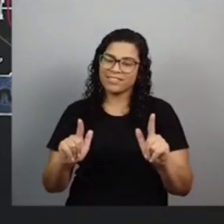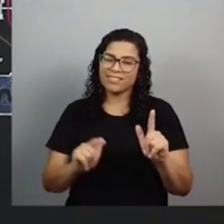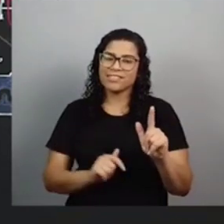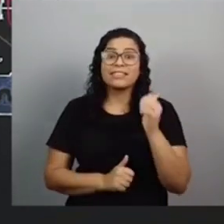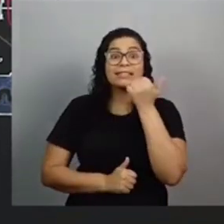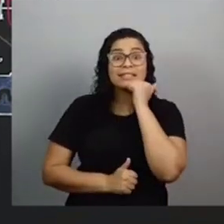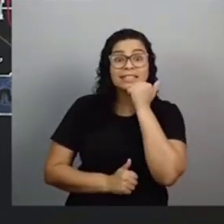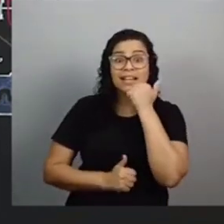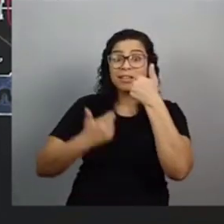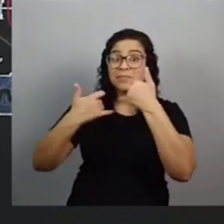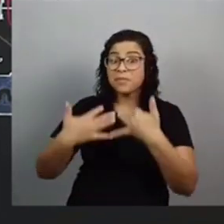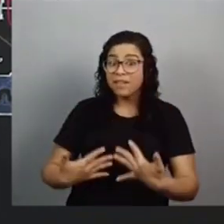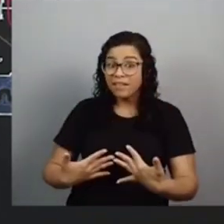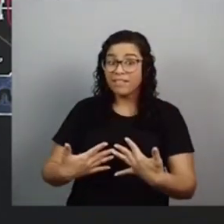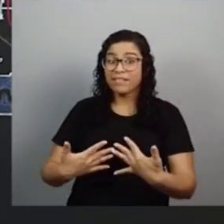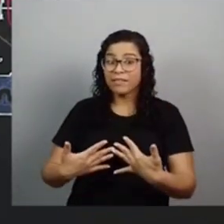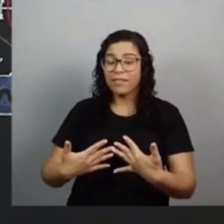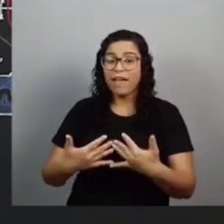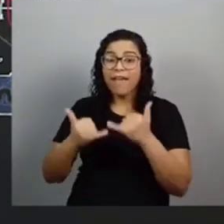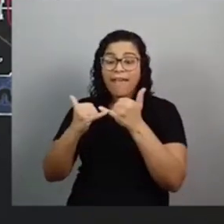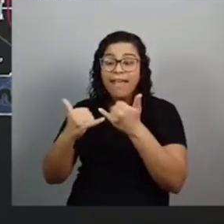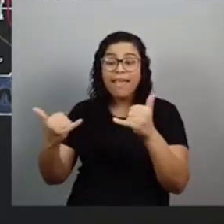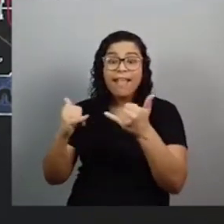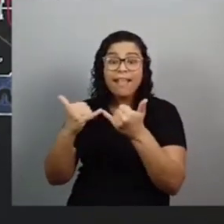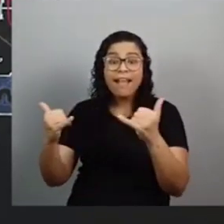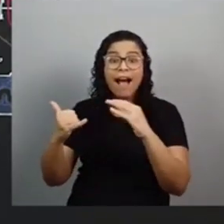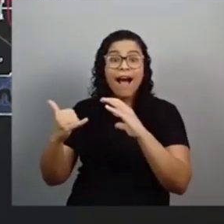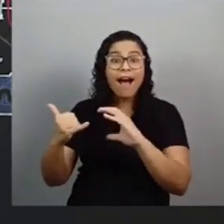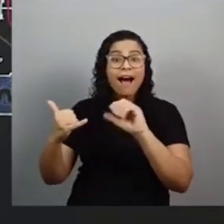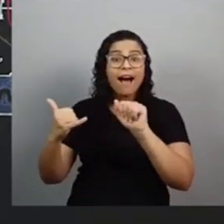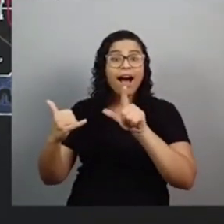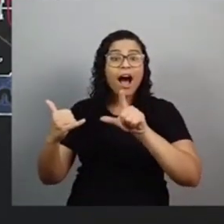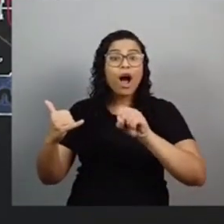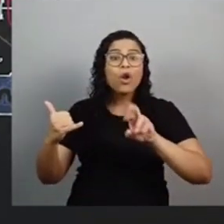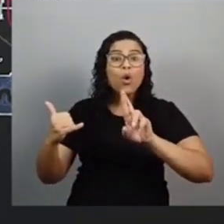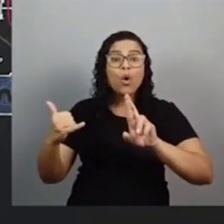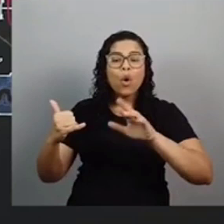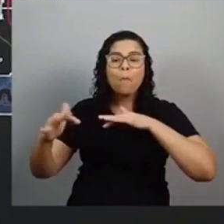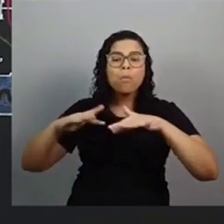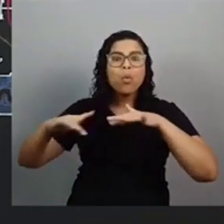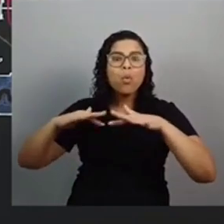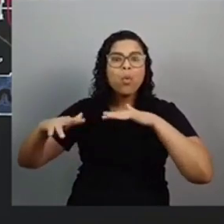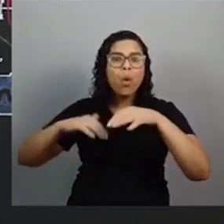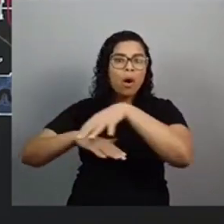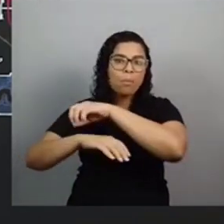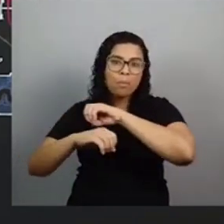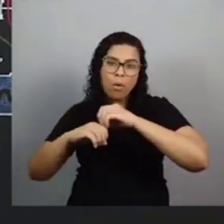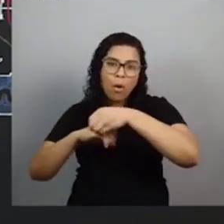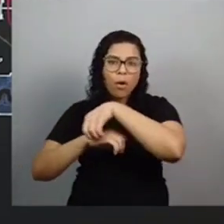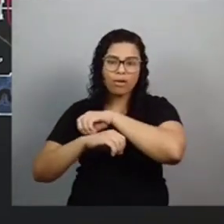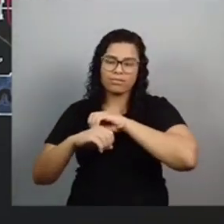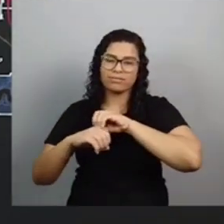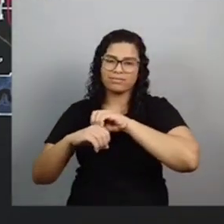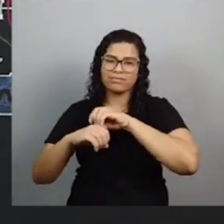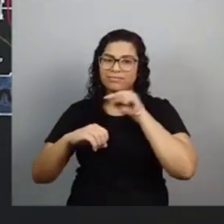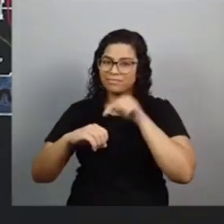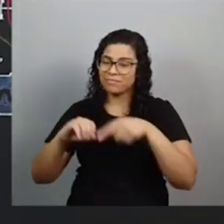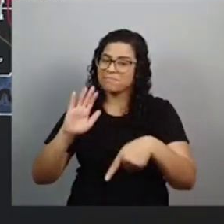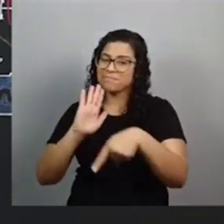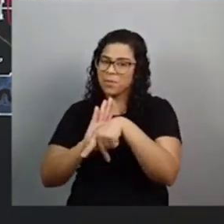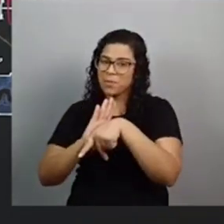cientificamente falando. É essa energia que se move aí, essa agitação dessas moléculas, esse calor, essa